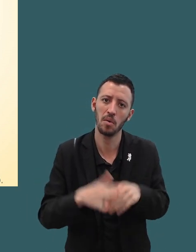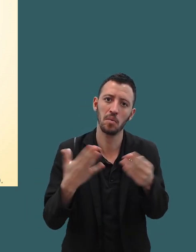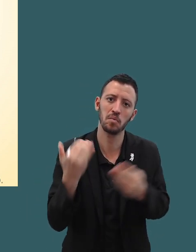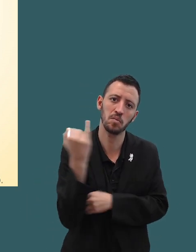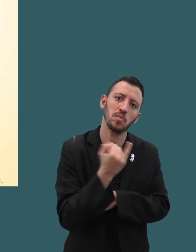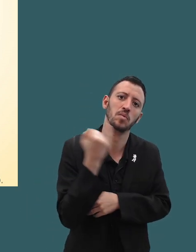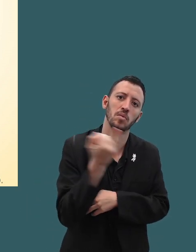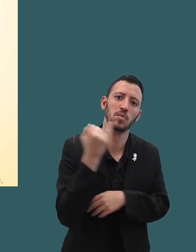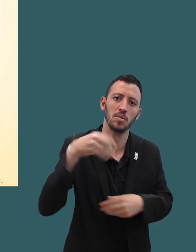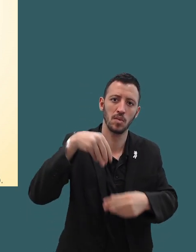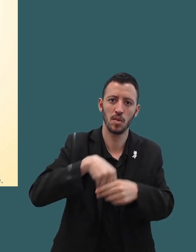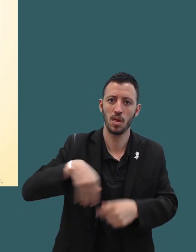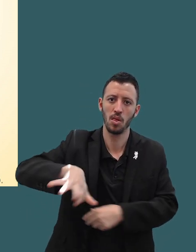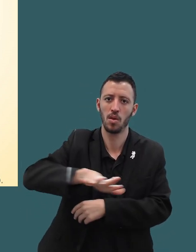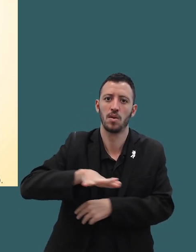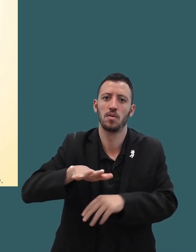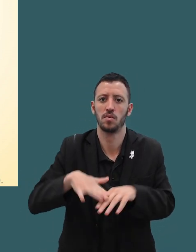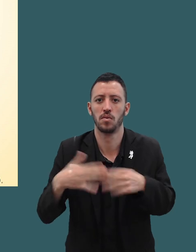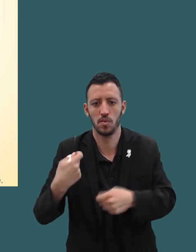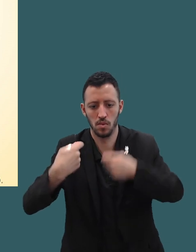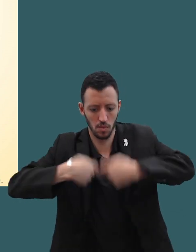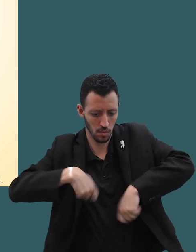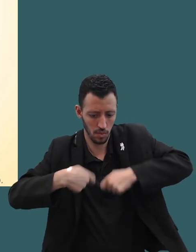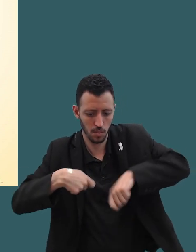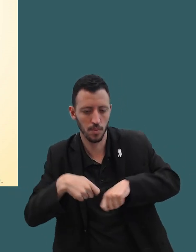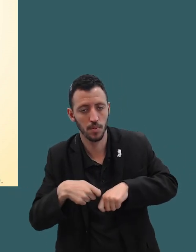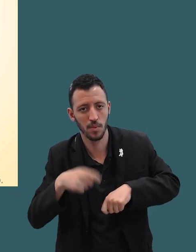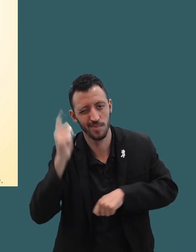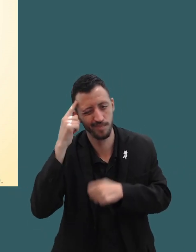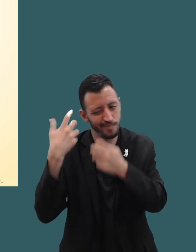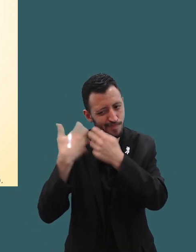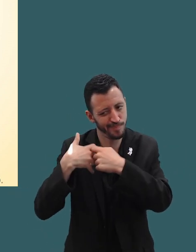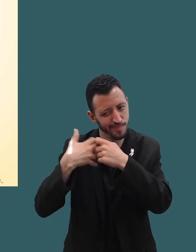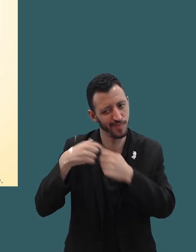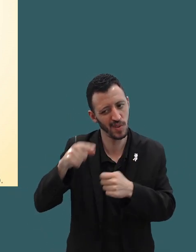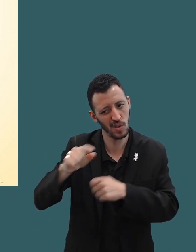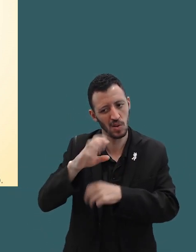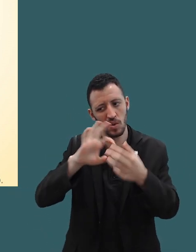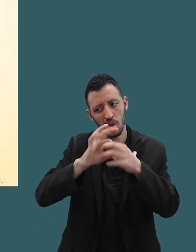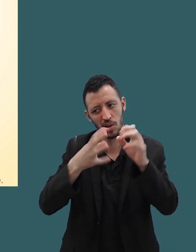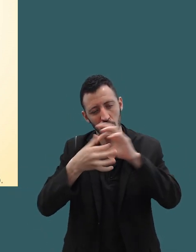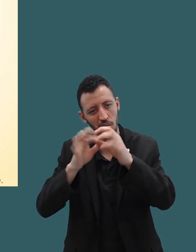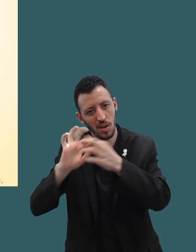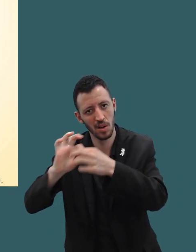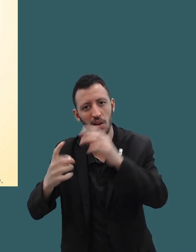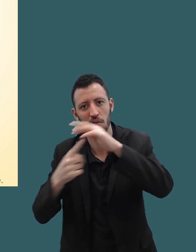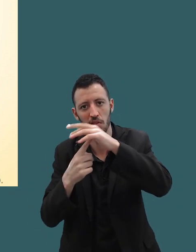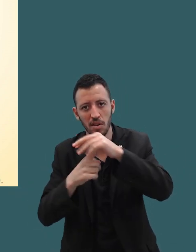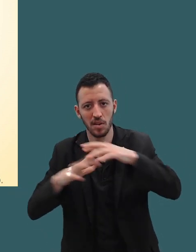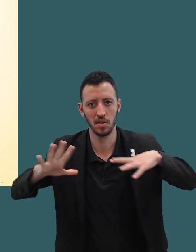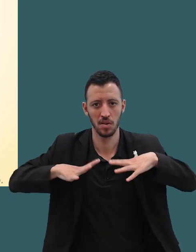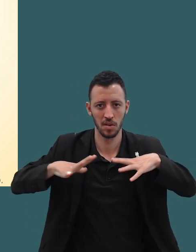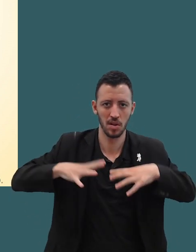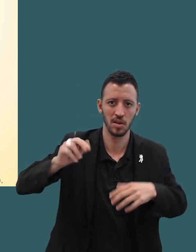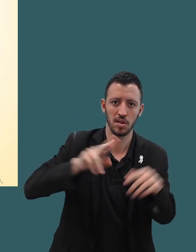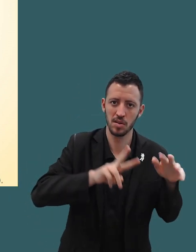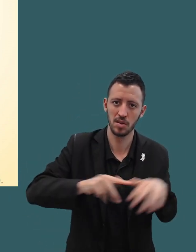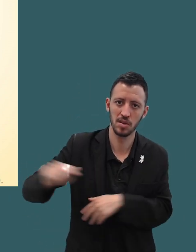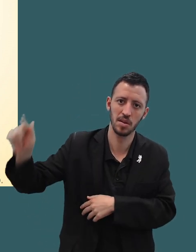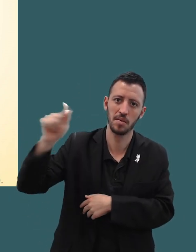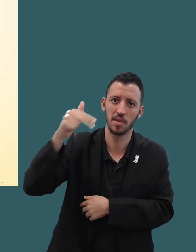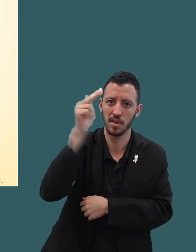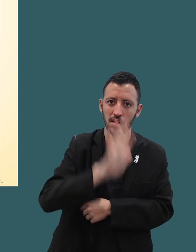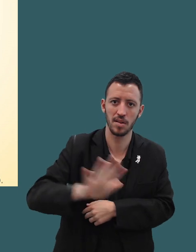importante nesse campo, né? Então, a gente precisa pensar as Olimpíadas, as feiras, as praças, a Semana Nacional de